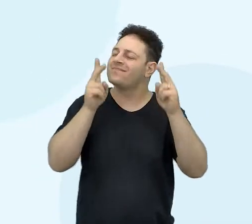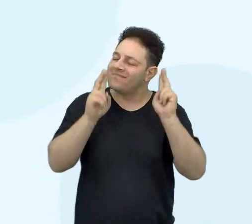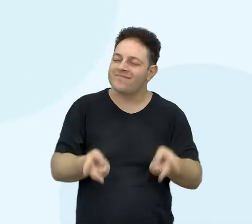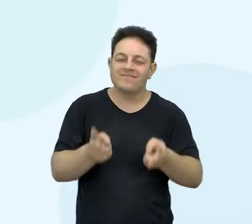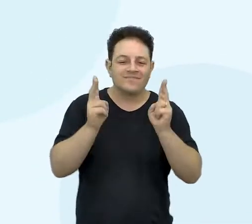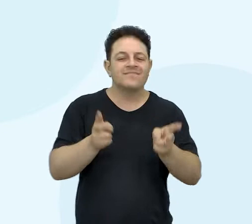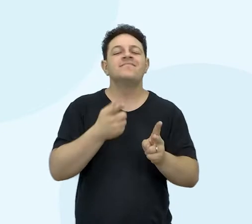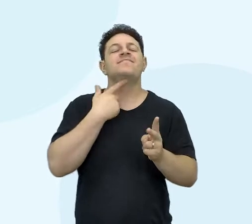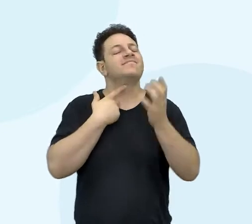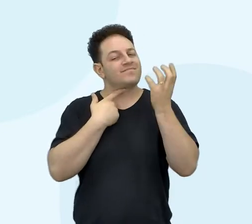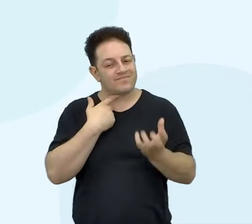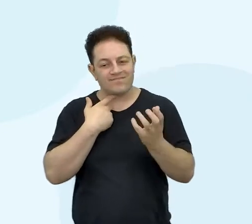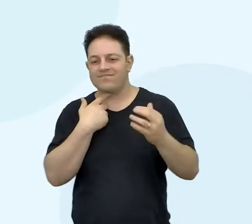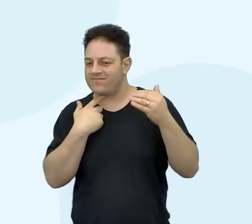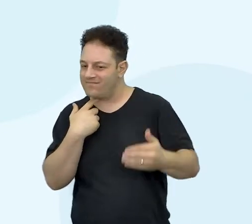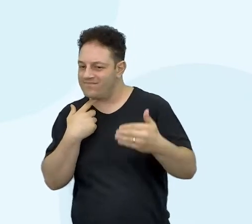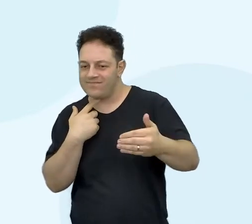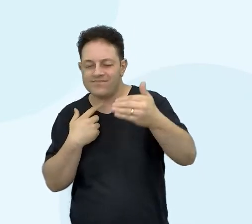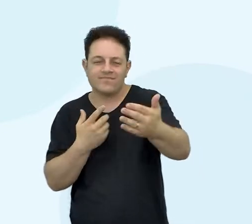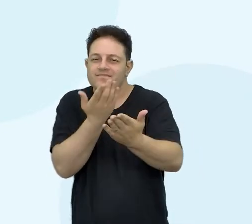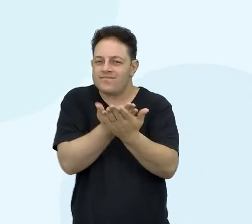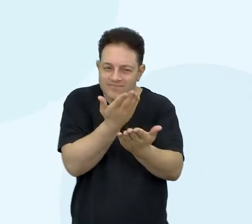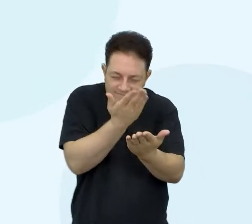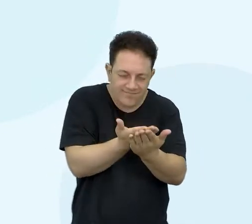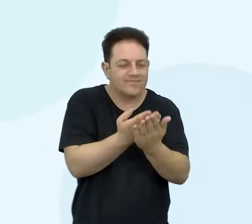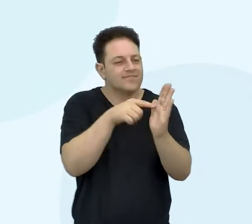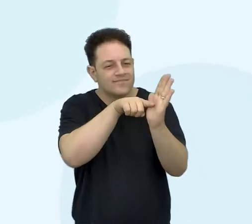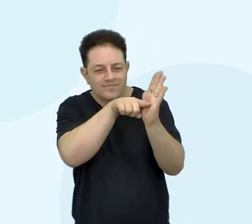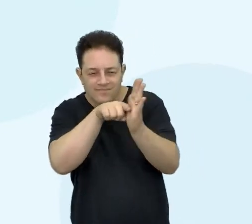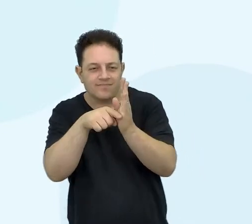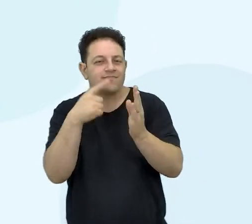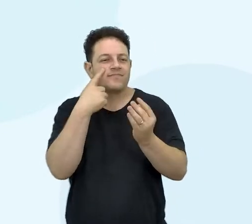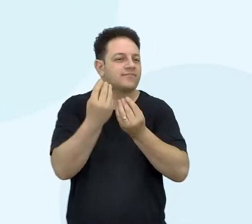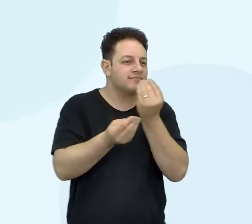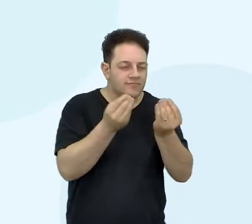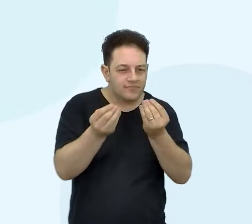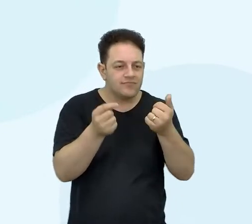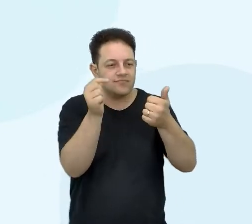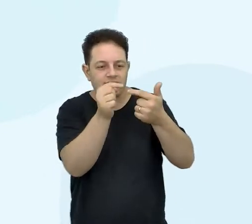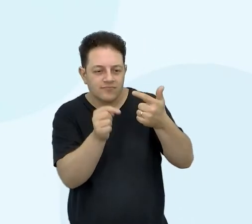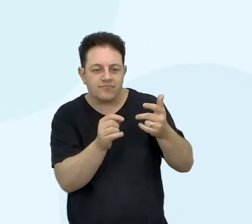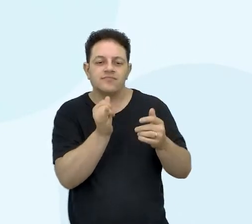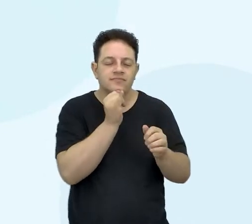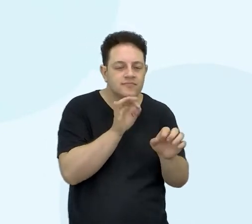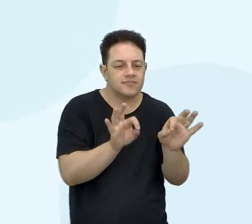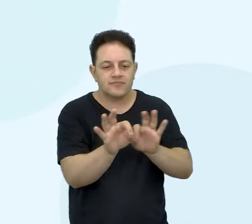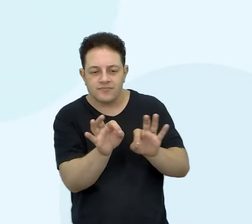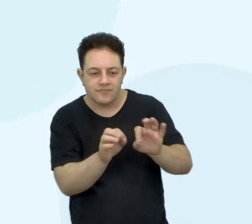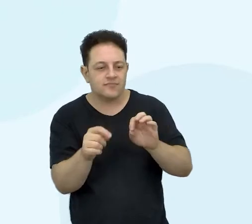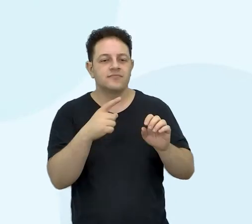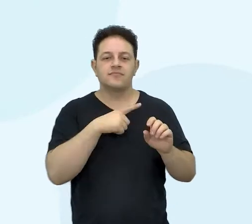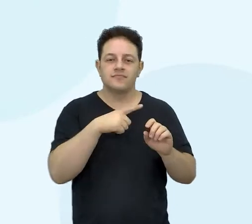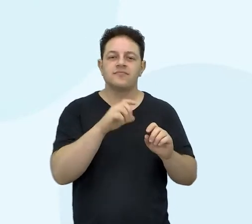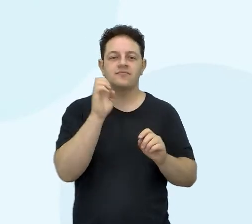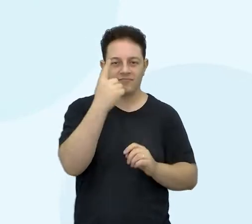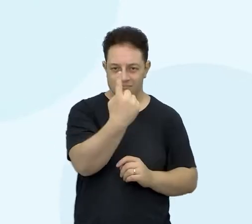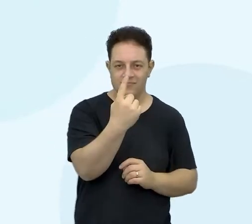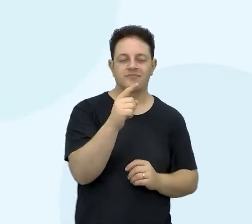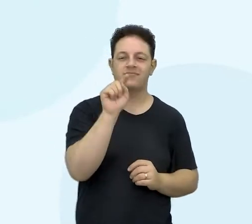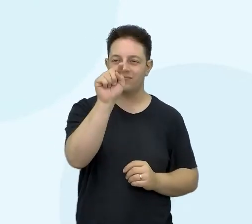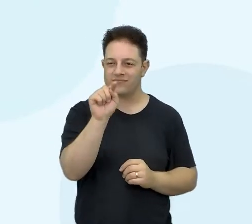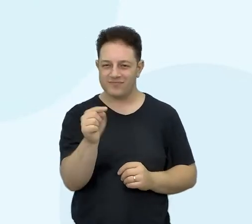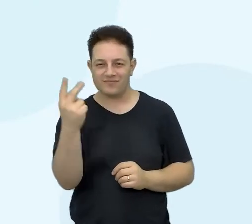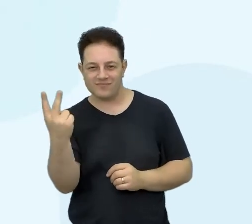foi e continua sendo estudar a concepção de protótipos, escalas e valores a